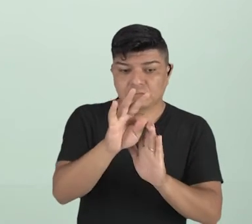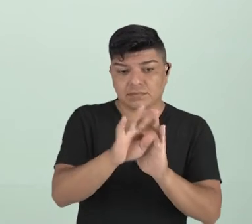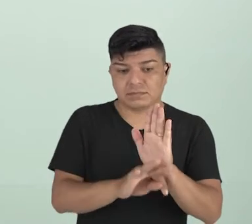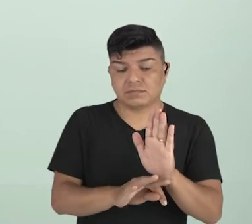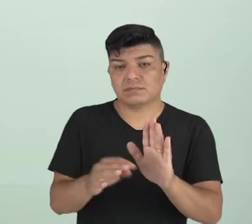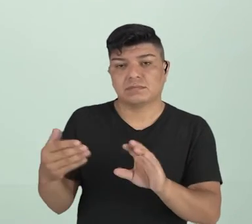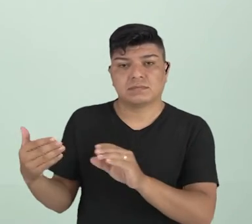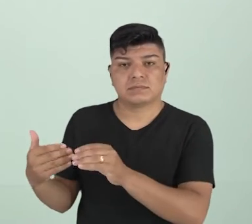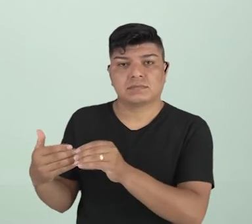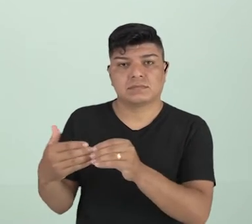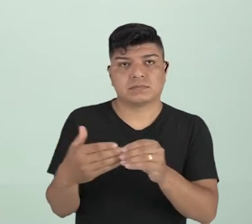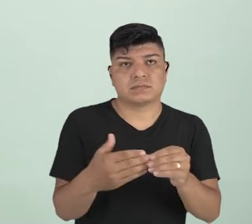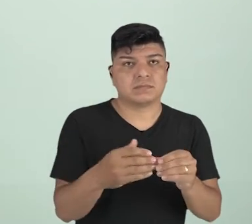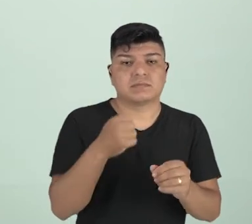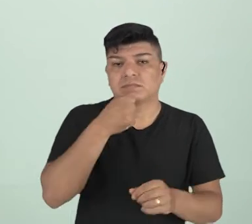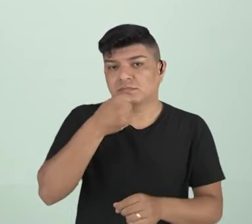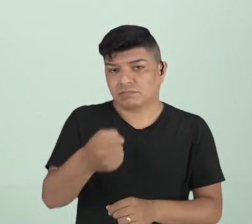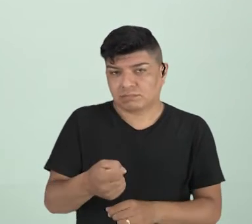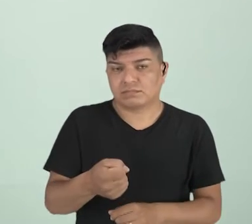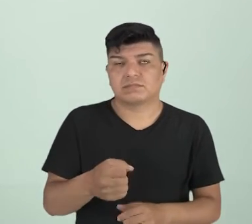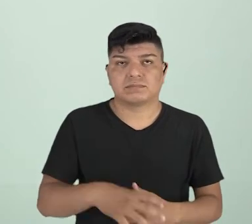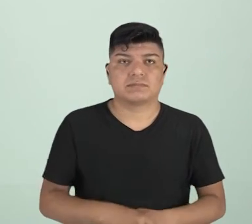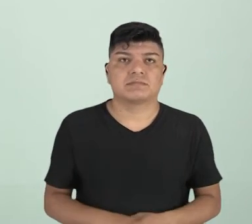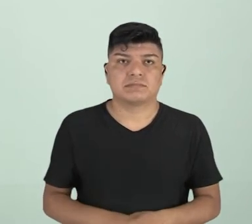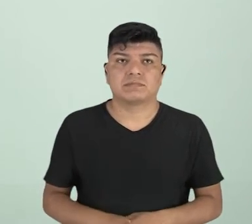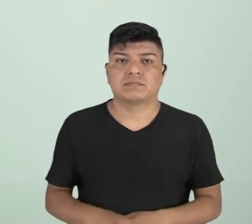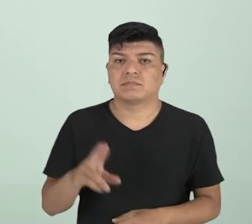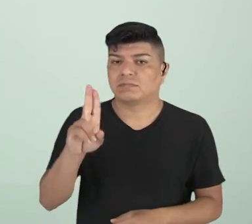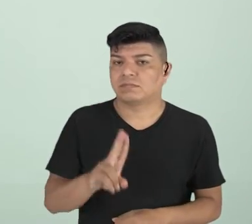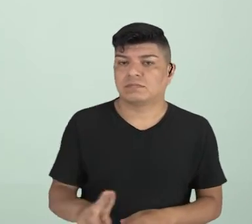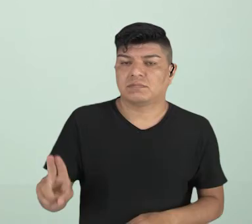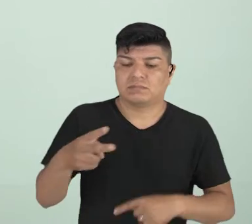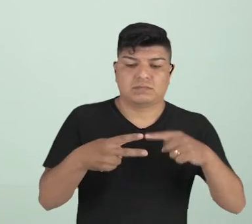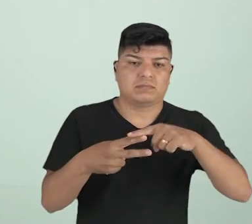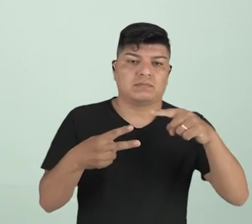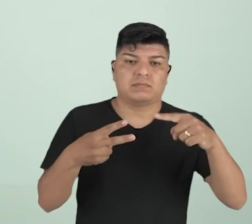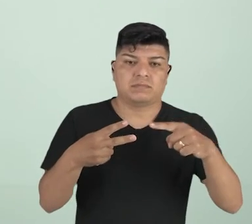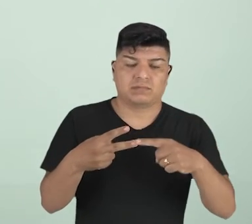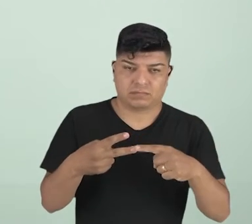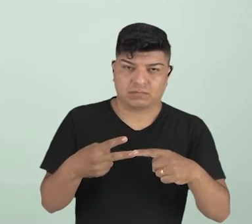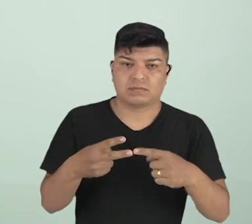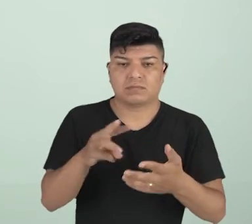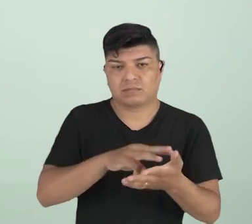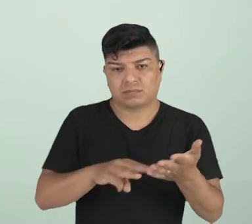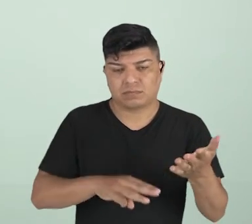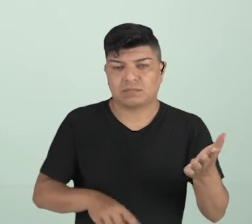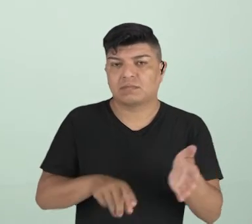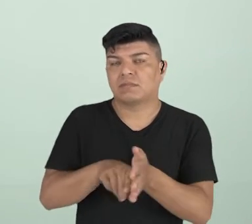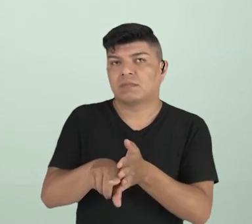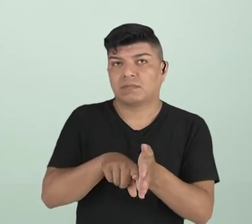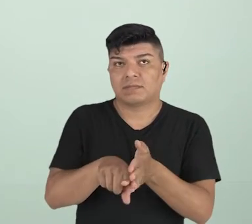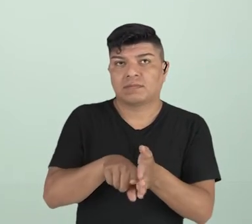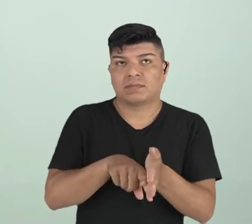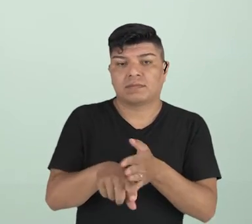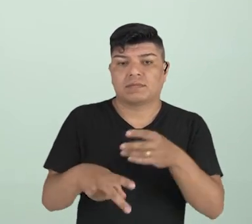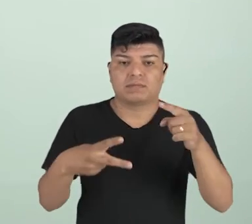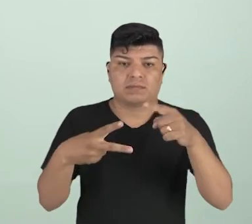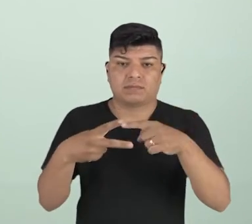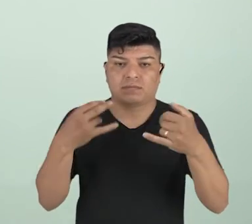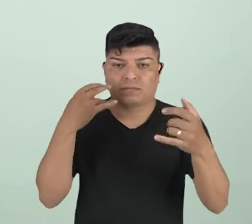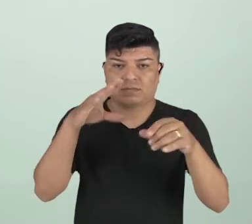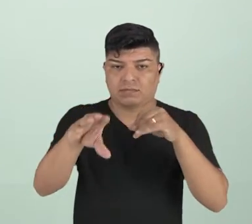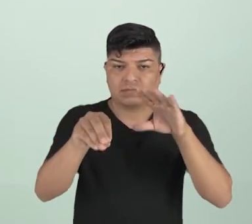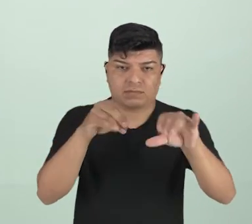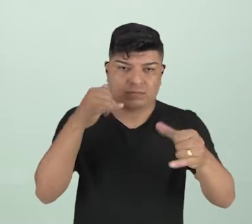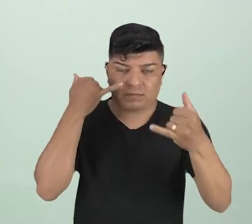que ela trouxe também? A entrevista. Olha, então ela utilizou 2 métodos de pesquisa. o de coleta de